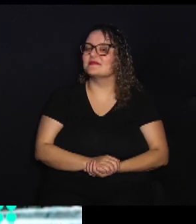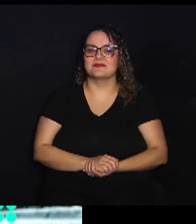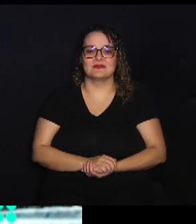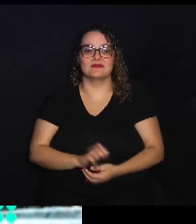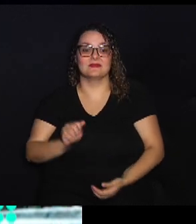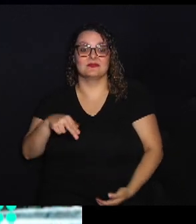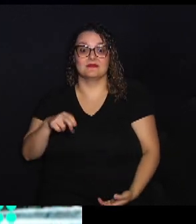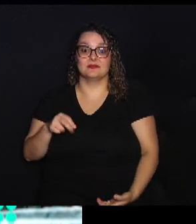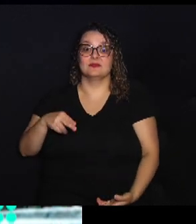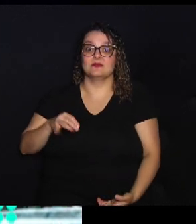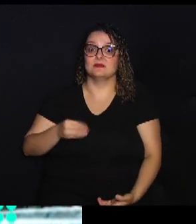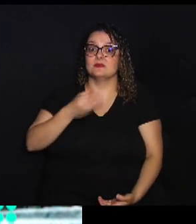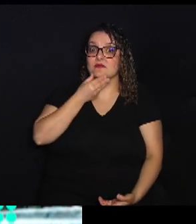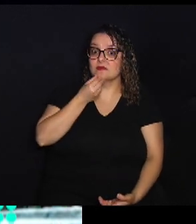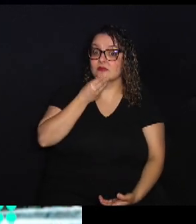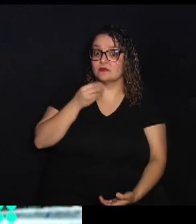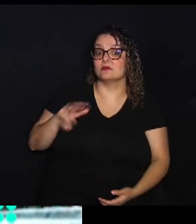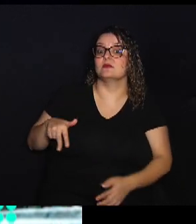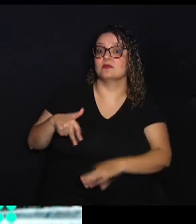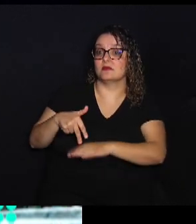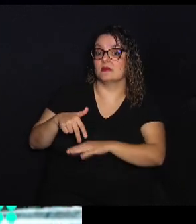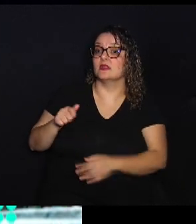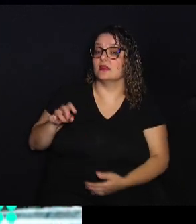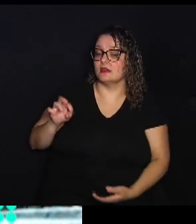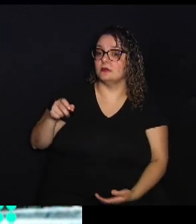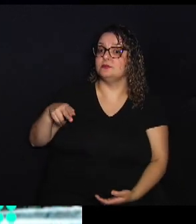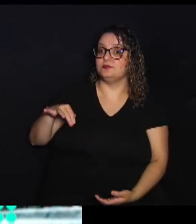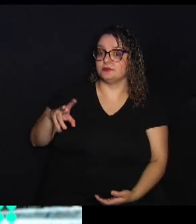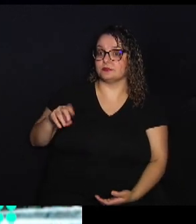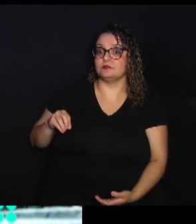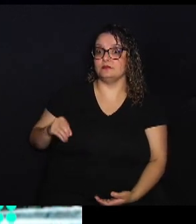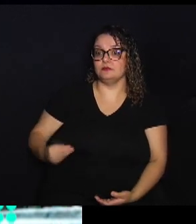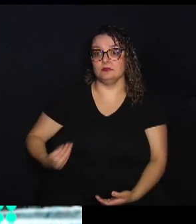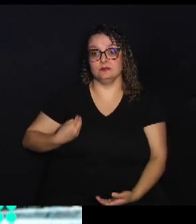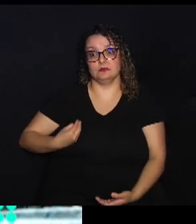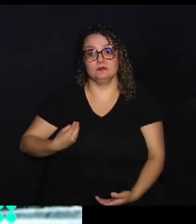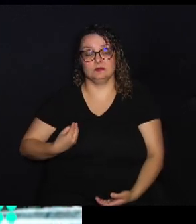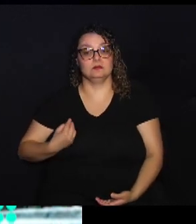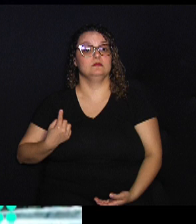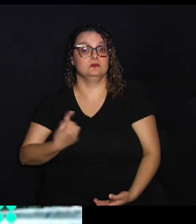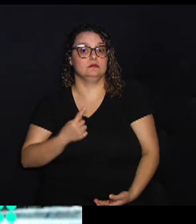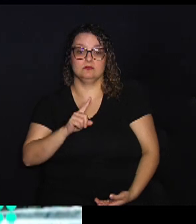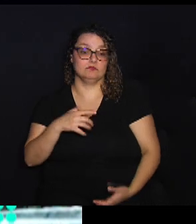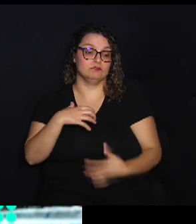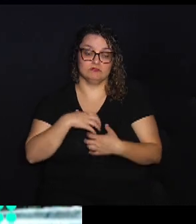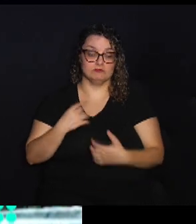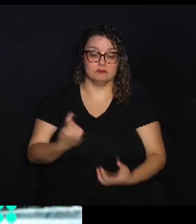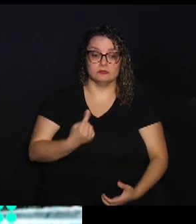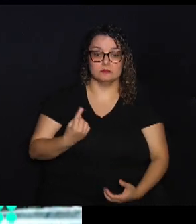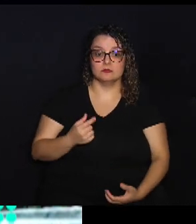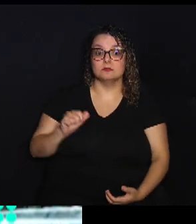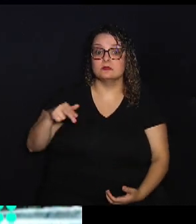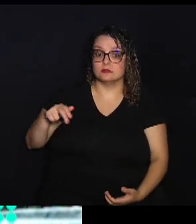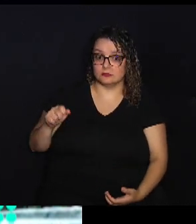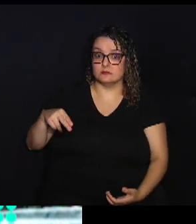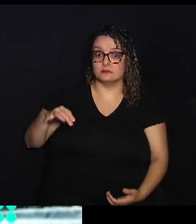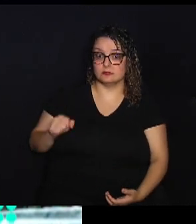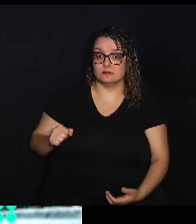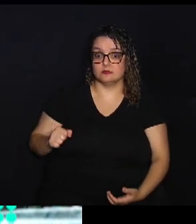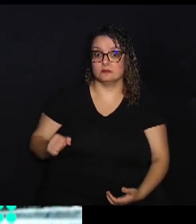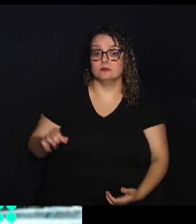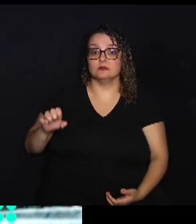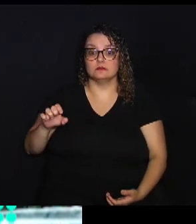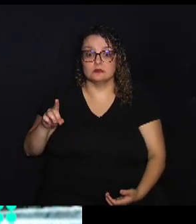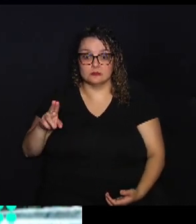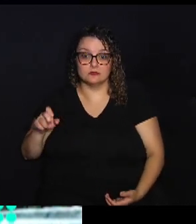Anônimo é um homem atônito, vive sozinho, mas não se sente só. O espetáculo Anônimo, de Eduardo